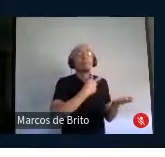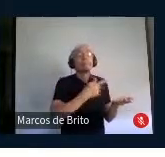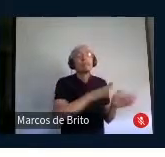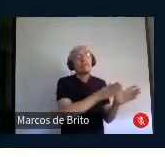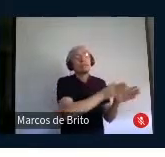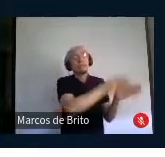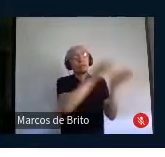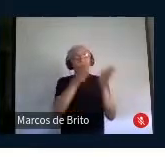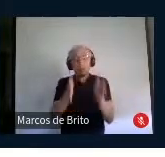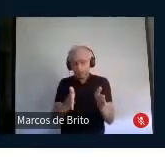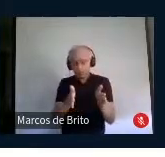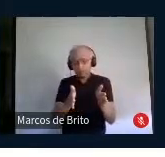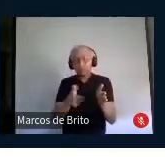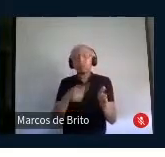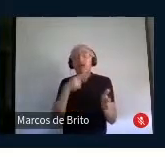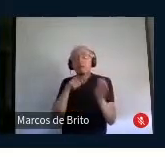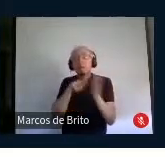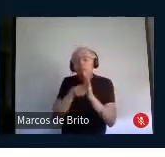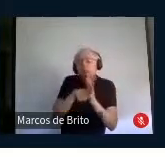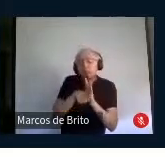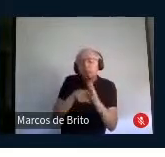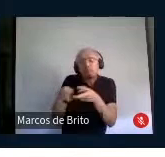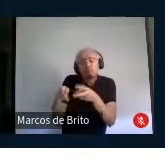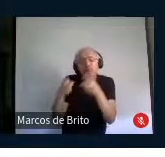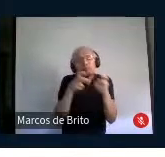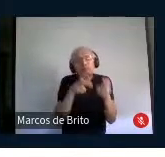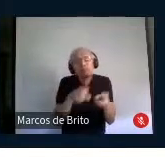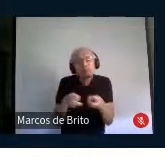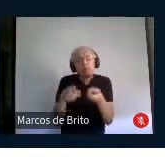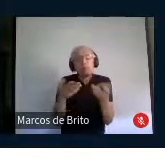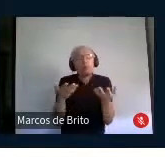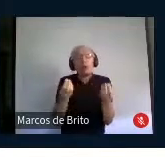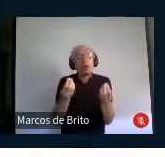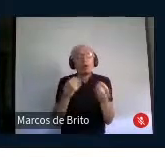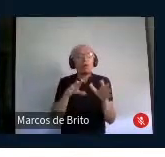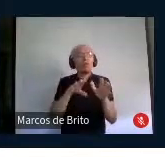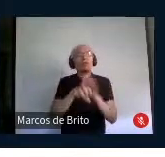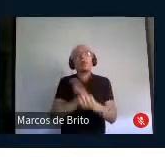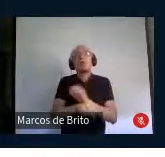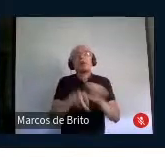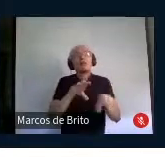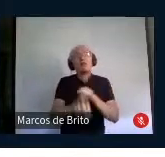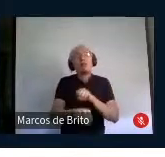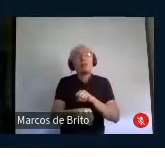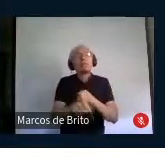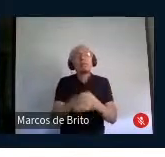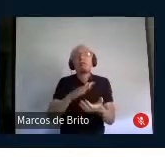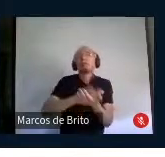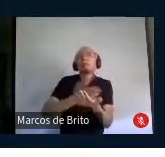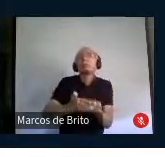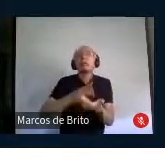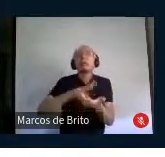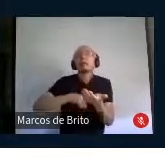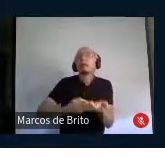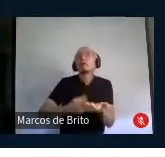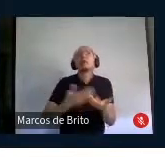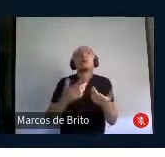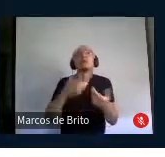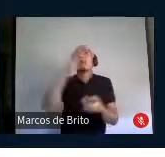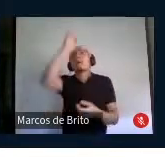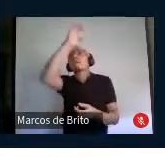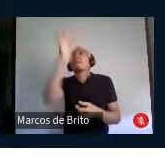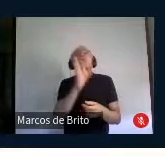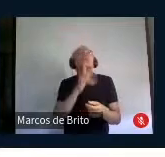nós investigamos qual é a formação que existe para tradutores e intérpretes de língua de sinais no Brasil,